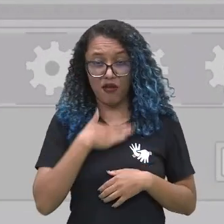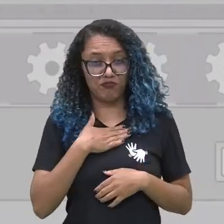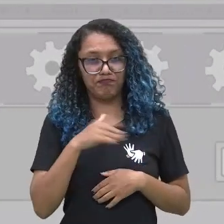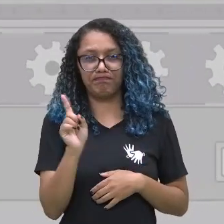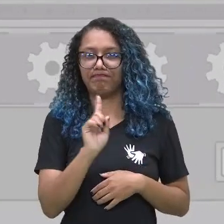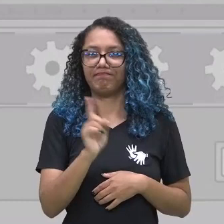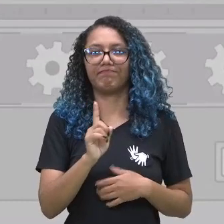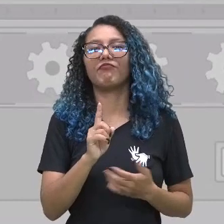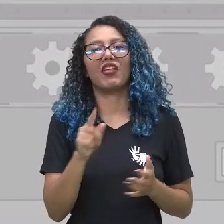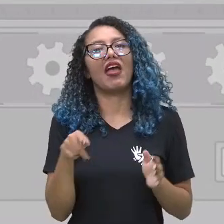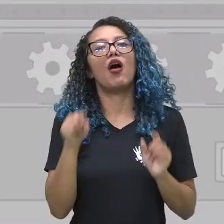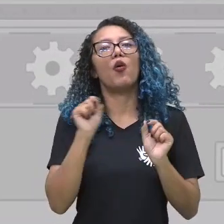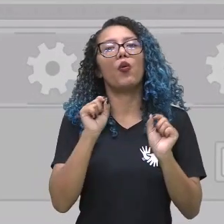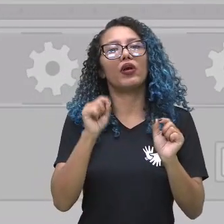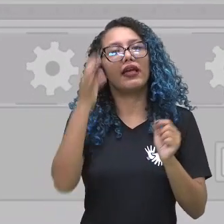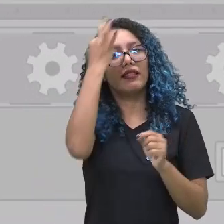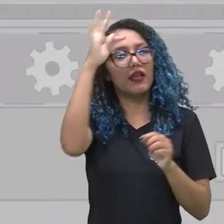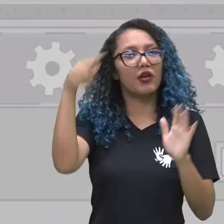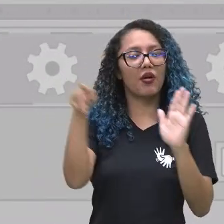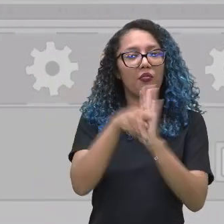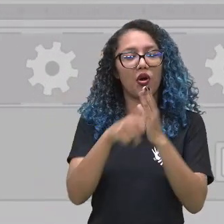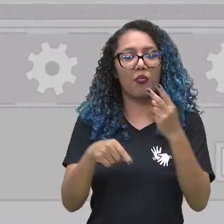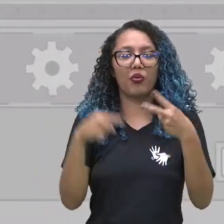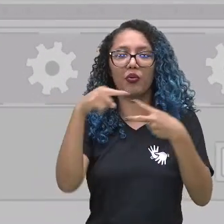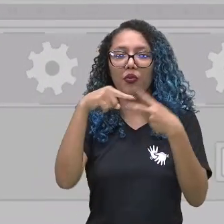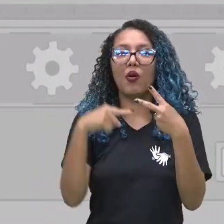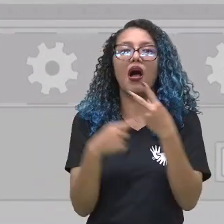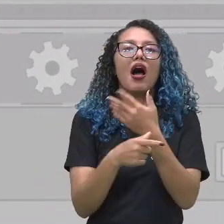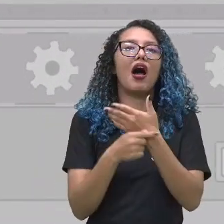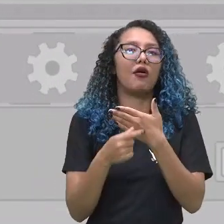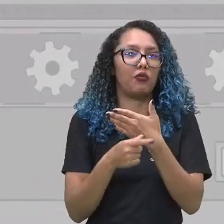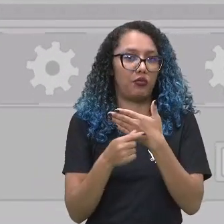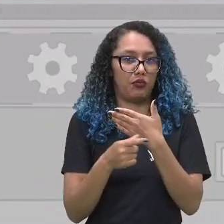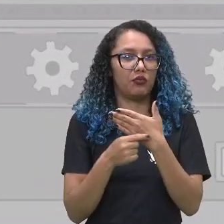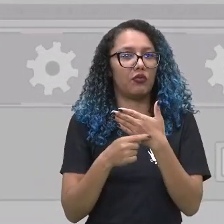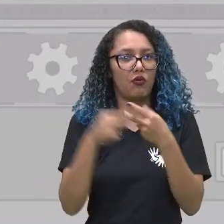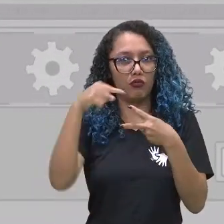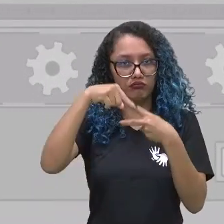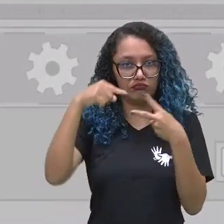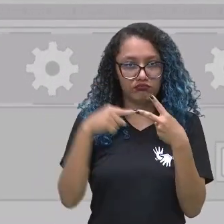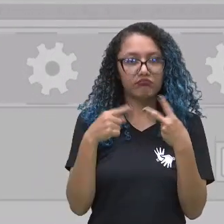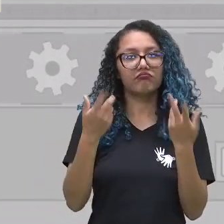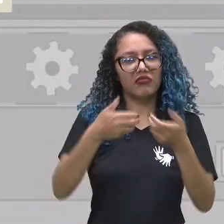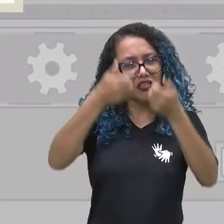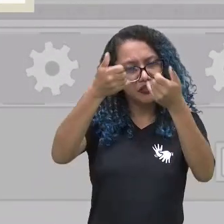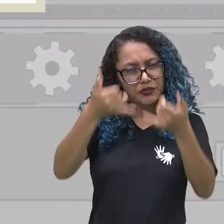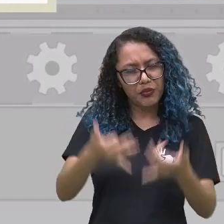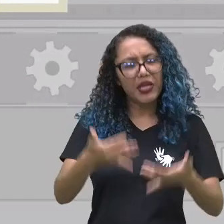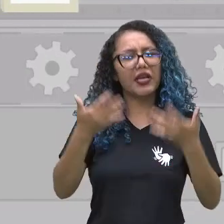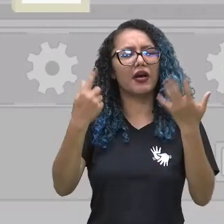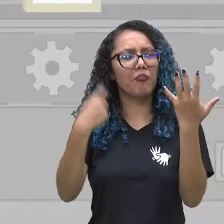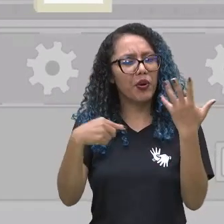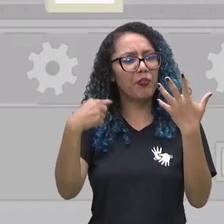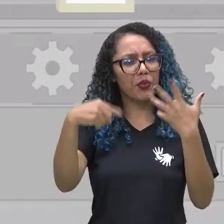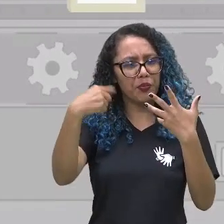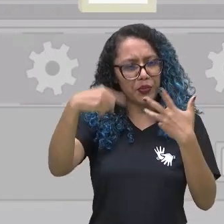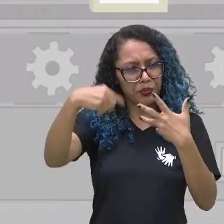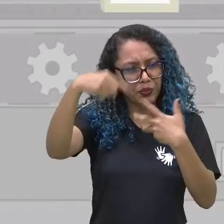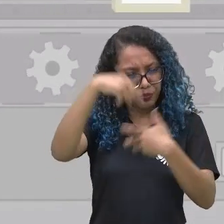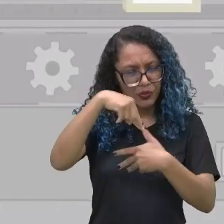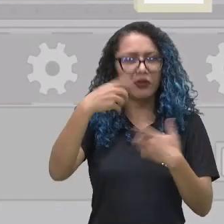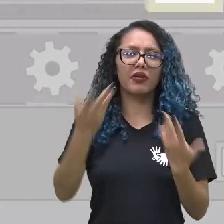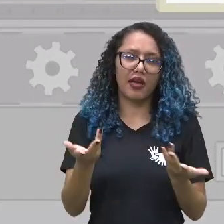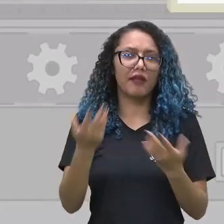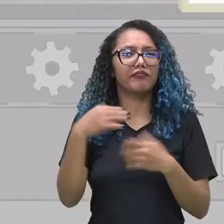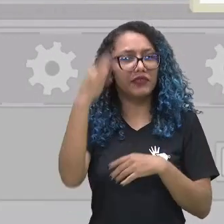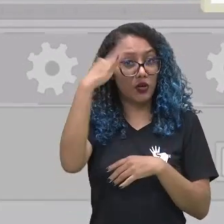e do Adorno, do Theodor Adorno. Eles vão dizer, ó, é assim que funciona, é dessa maneira